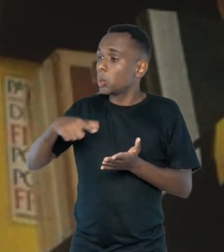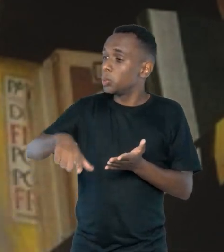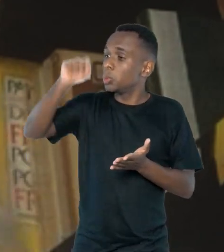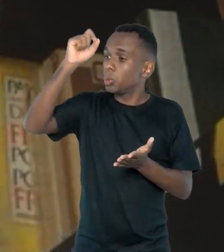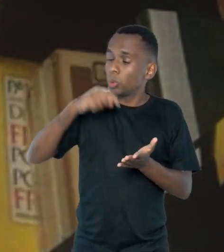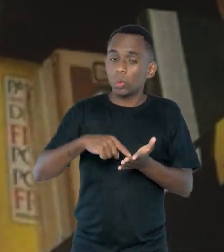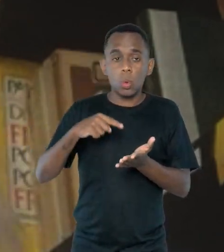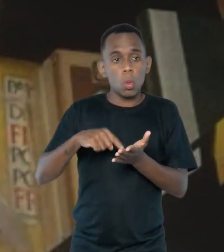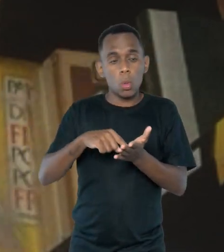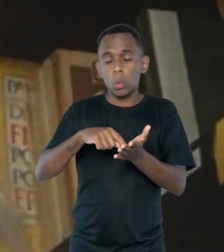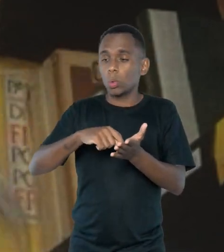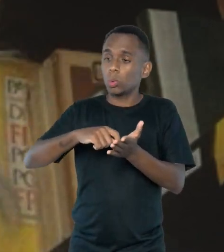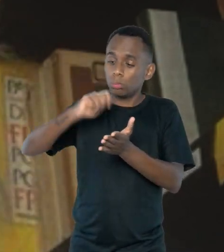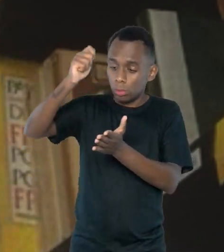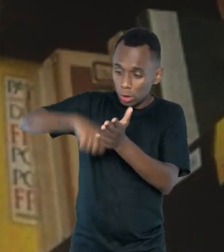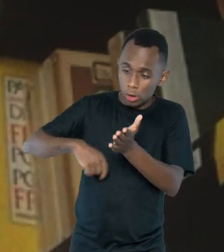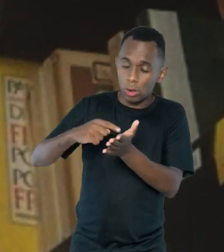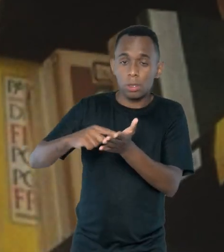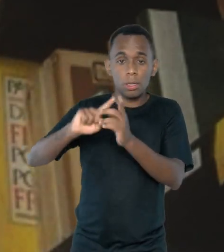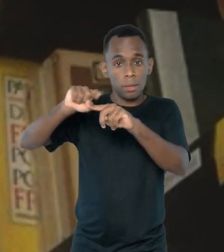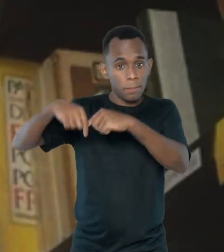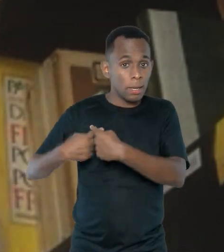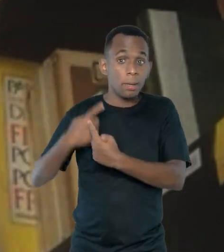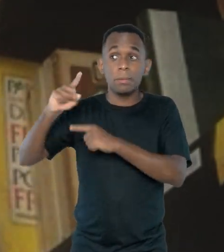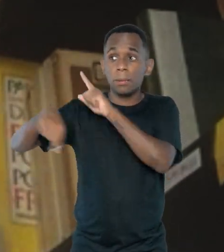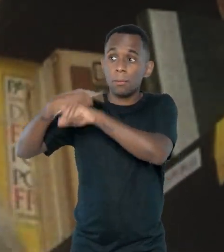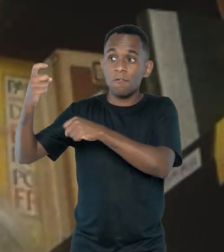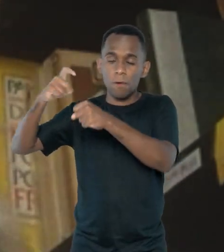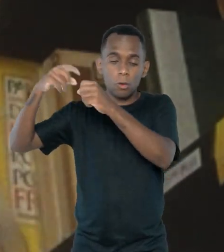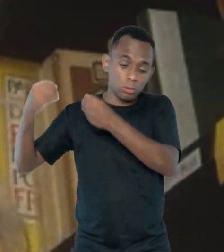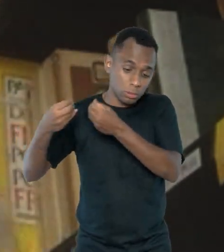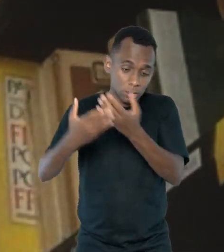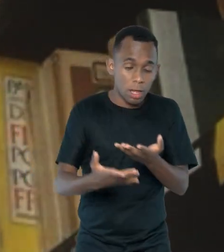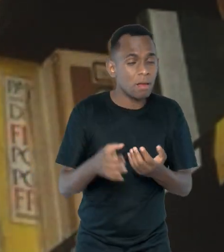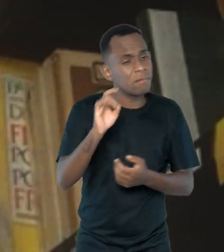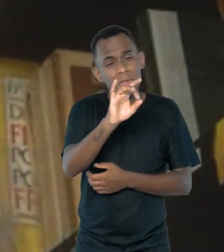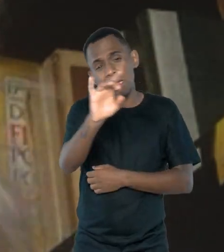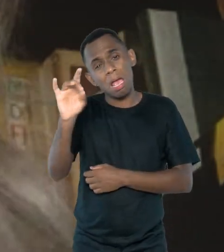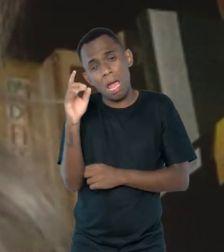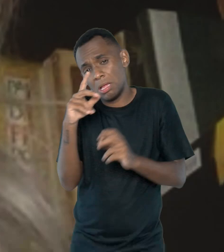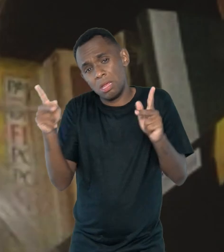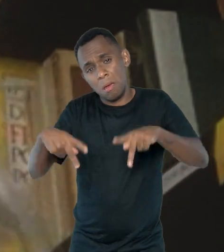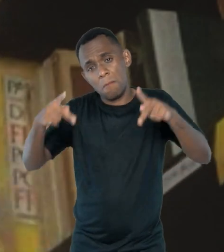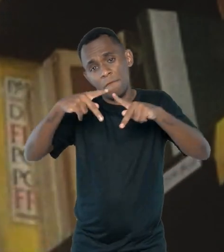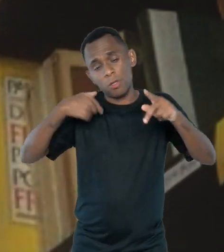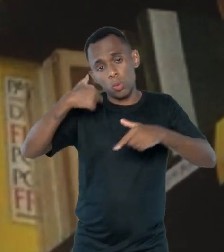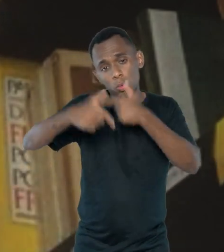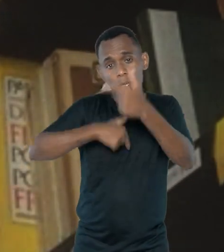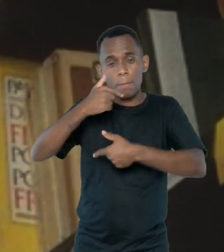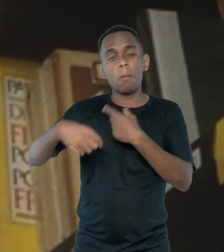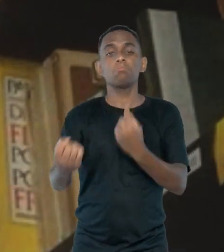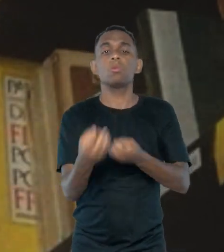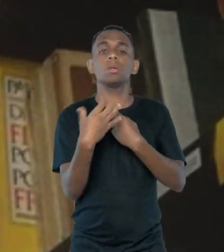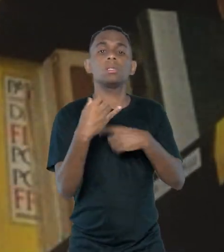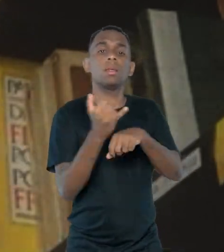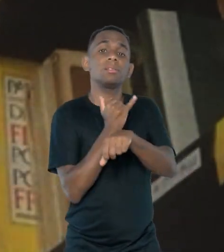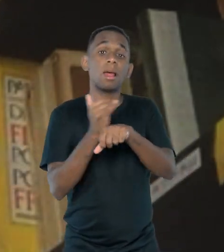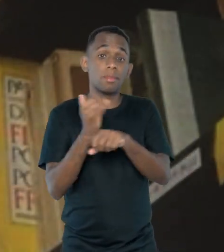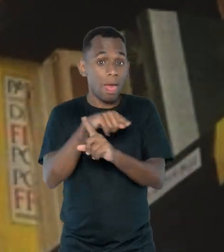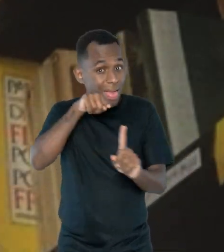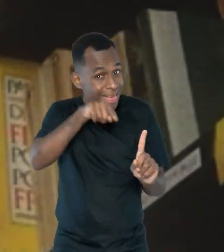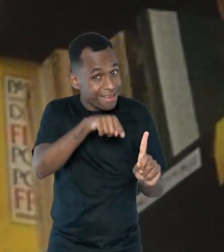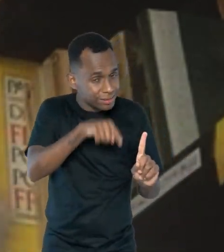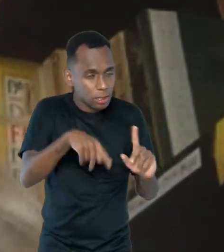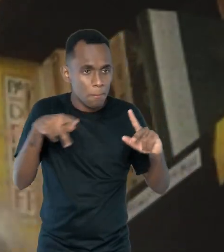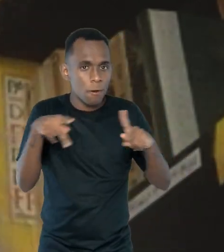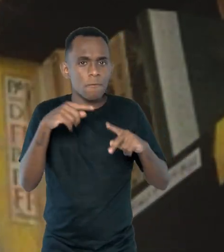lá na ficha de empréstimo, eles devolviam. Quer dizer, cada professora com quem eu trabalhei me ensinou isso. Essa